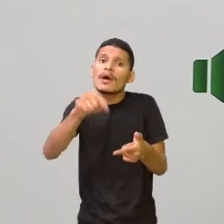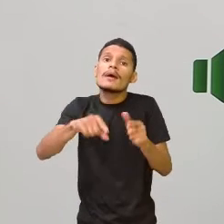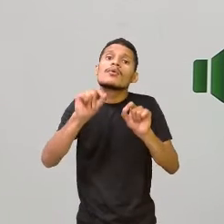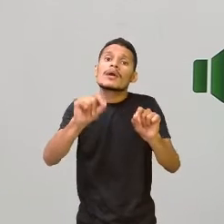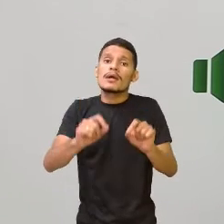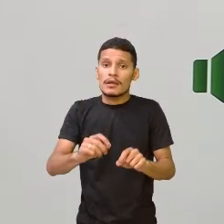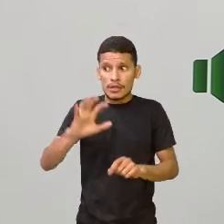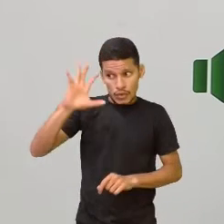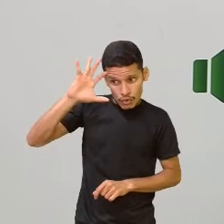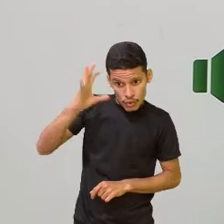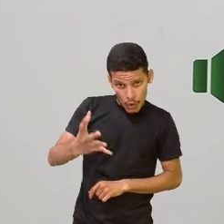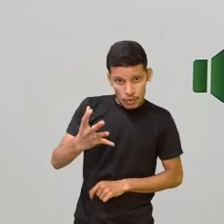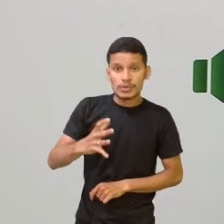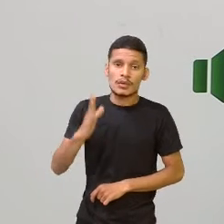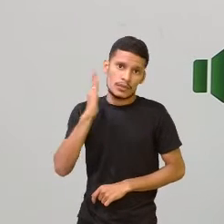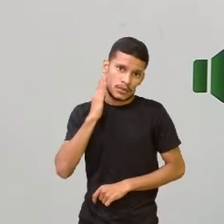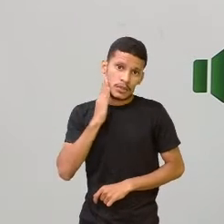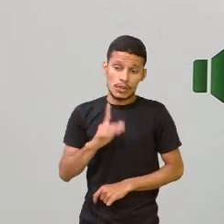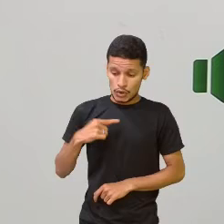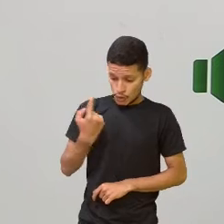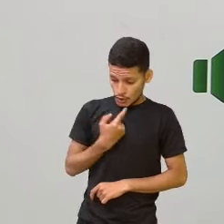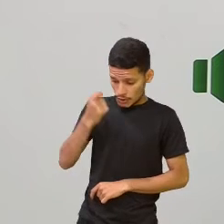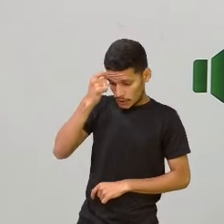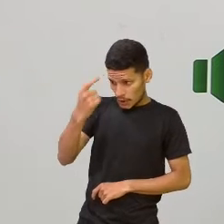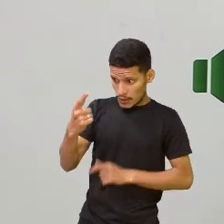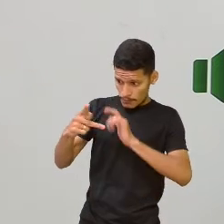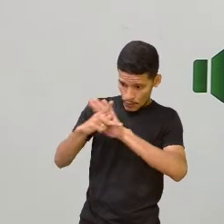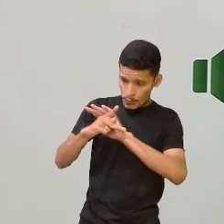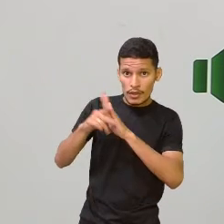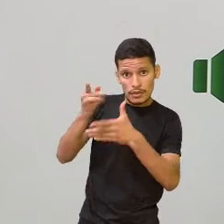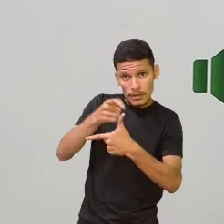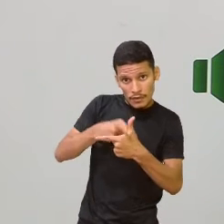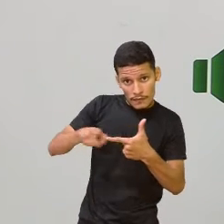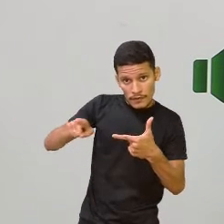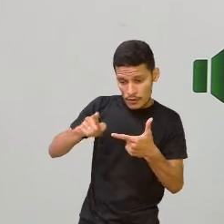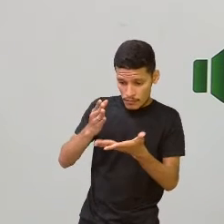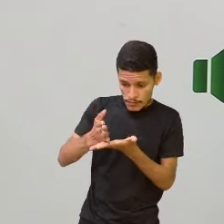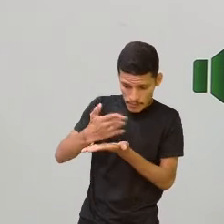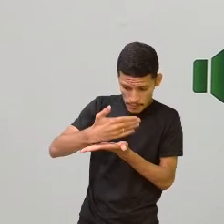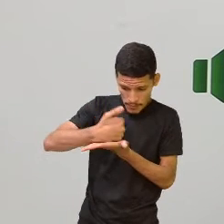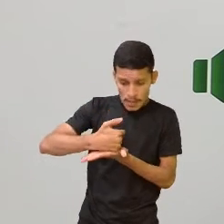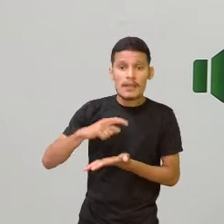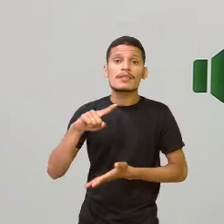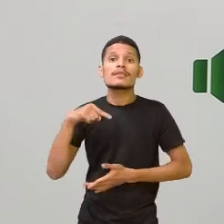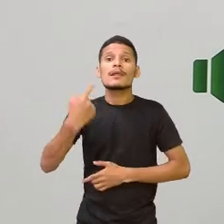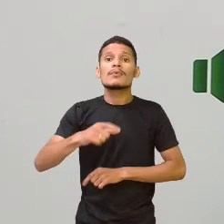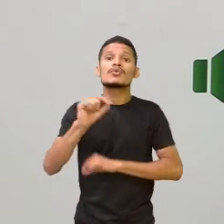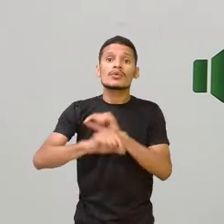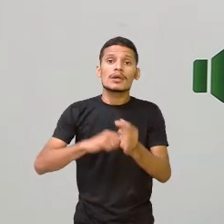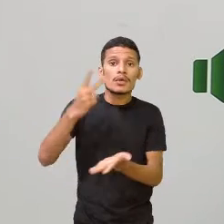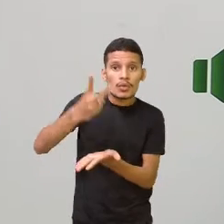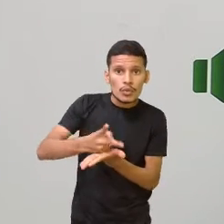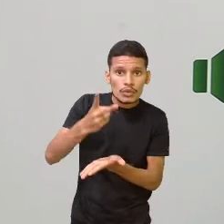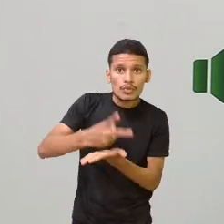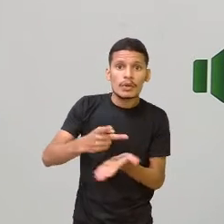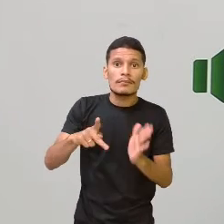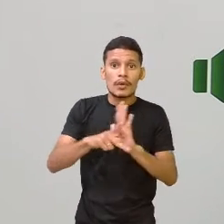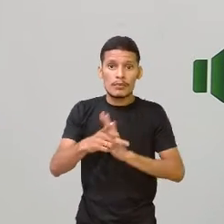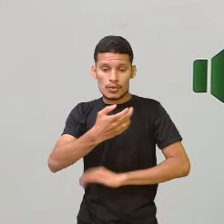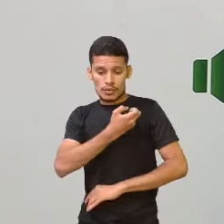solução. A gente pega a ideia de divisão primeiro e depois dar sequência com